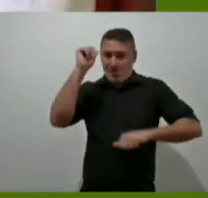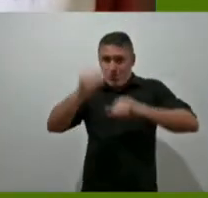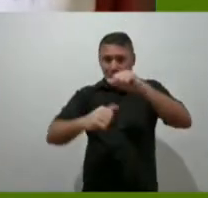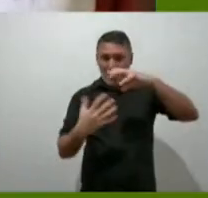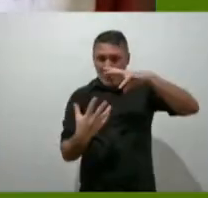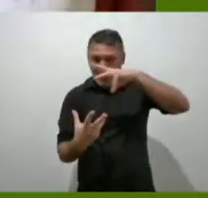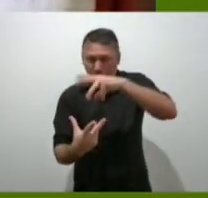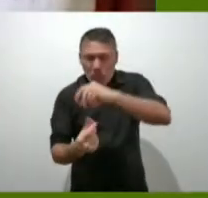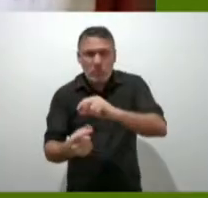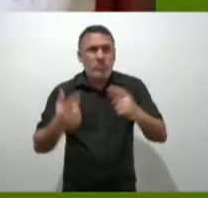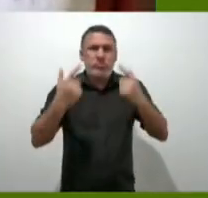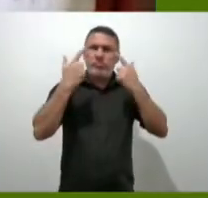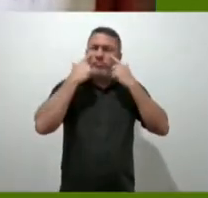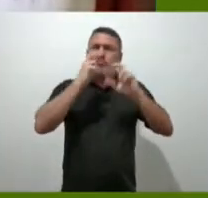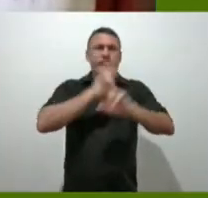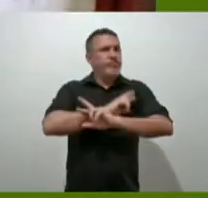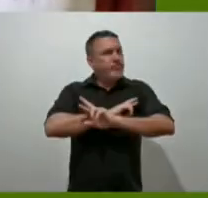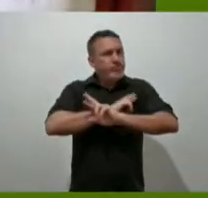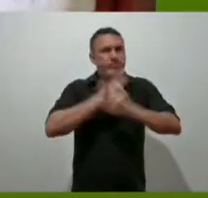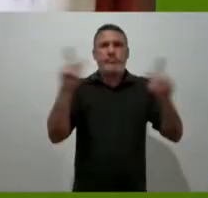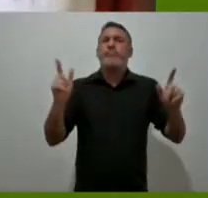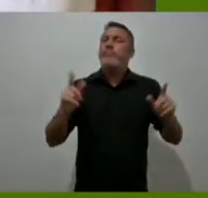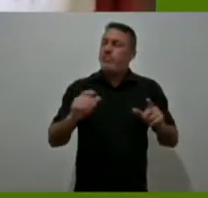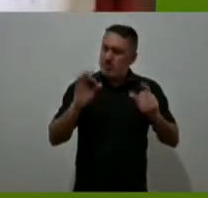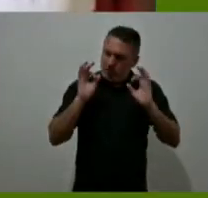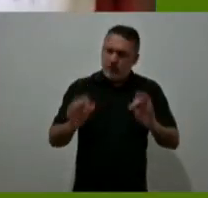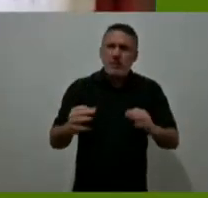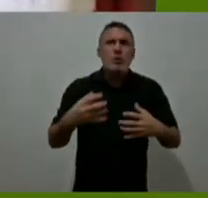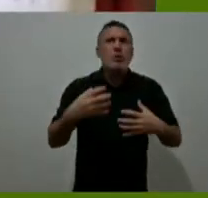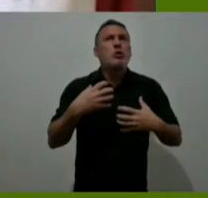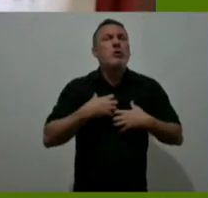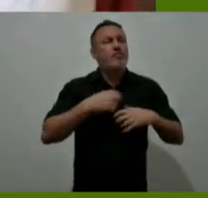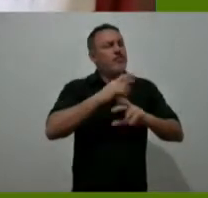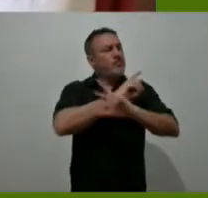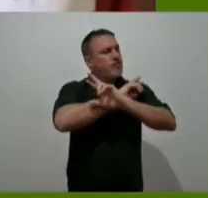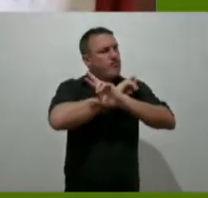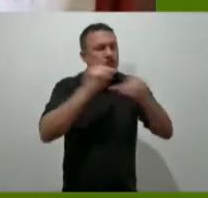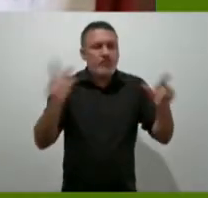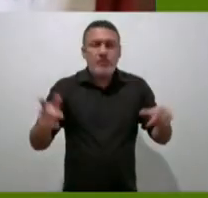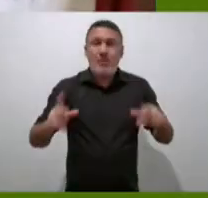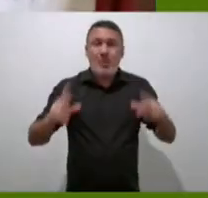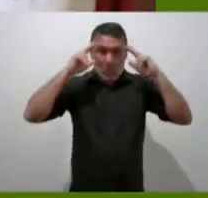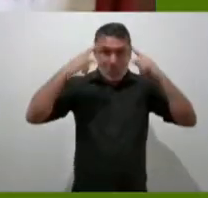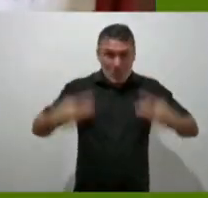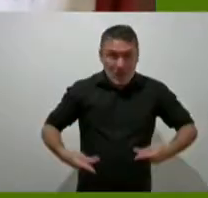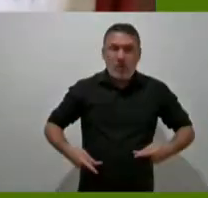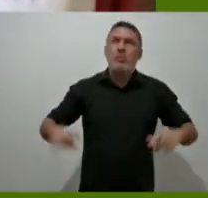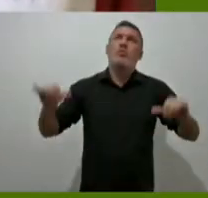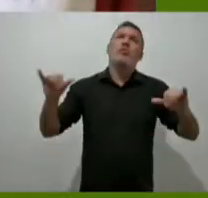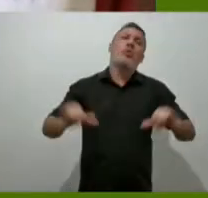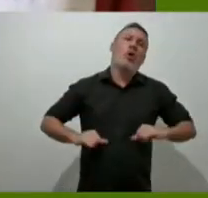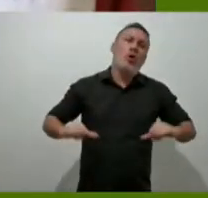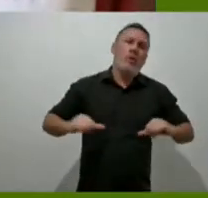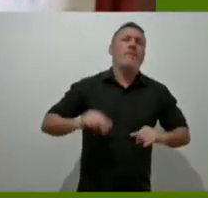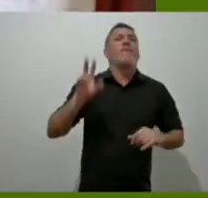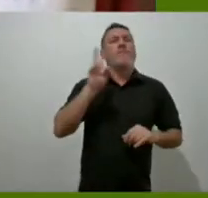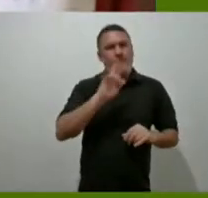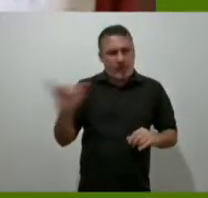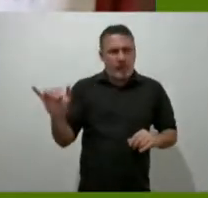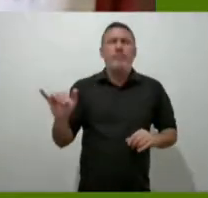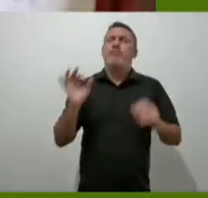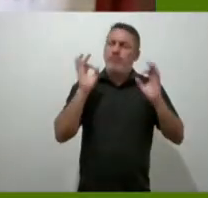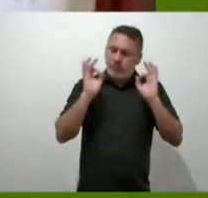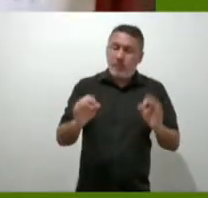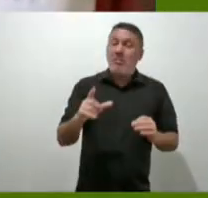levar a condições terríveis para a humanidade inteira. Nós temos uma grande possibilidade